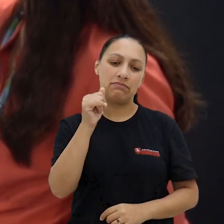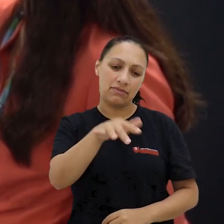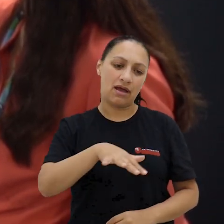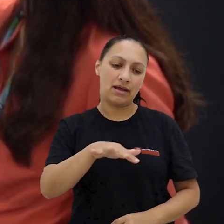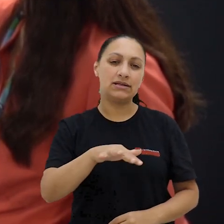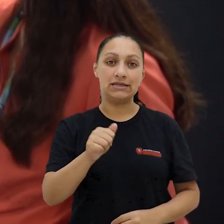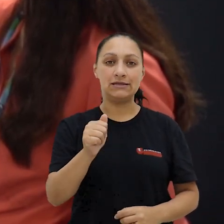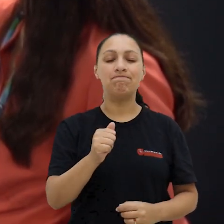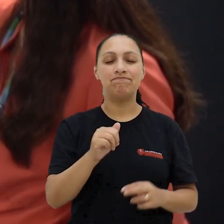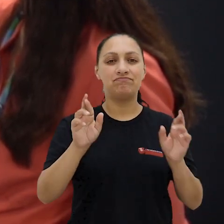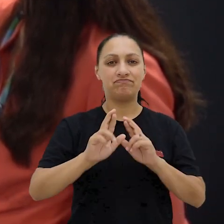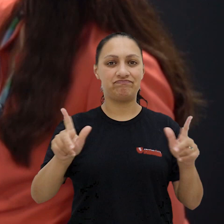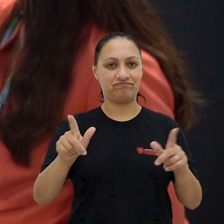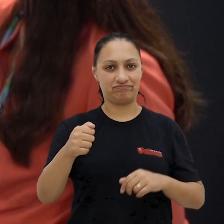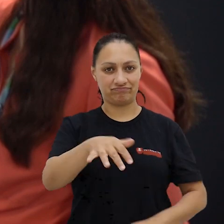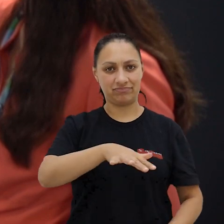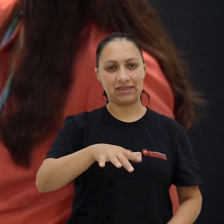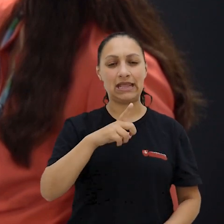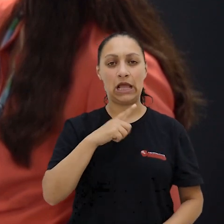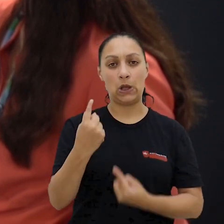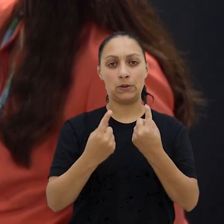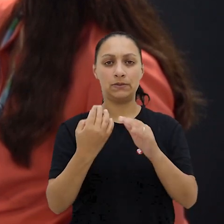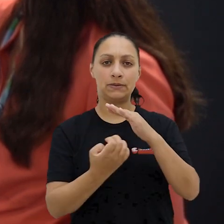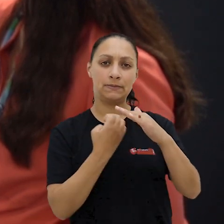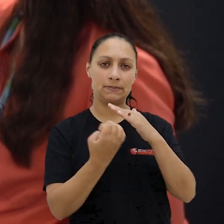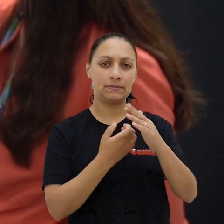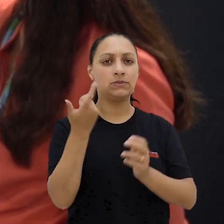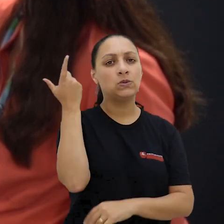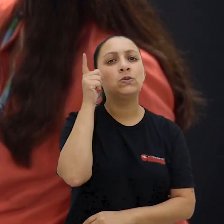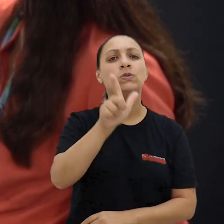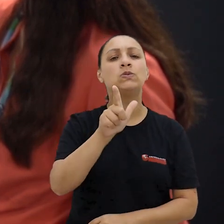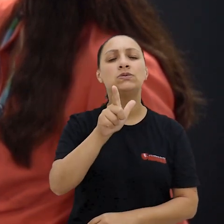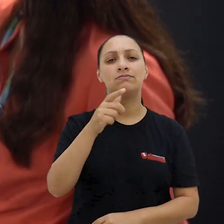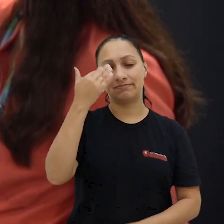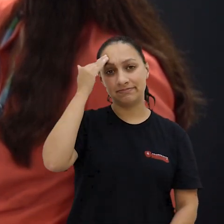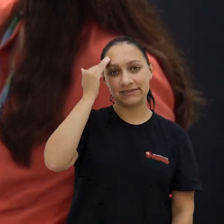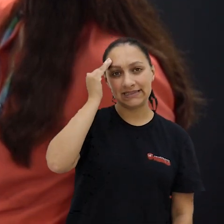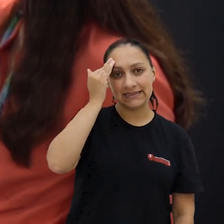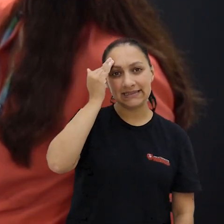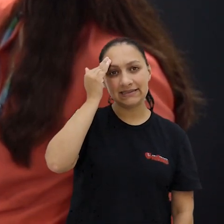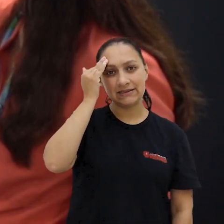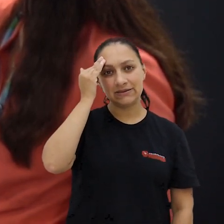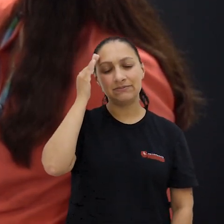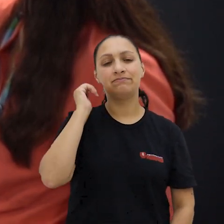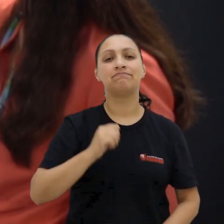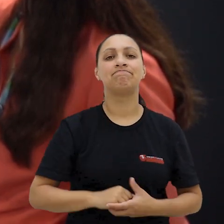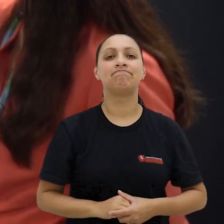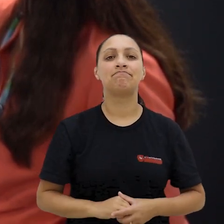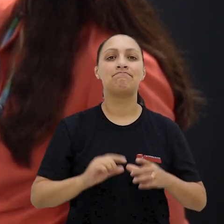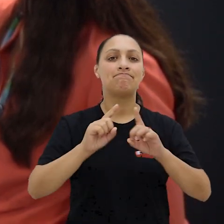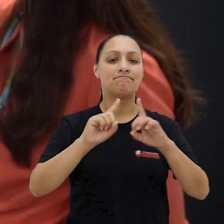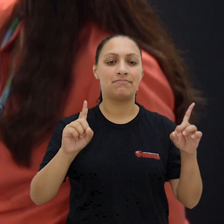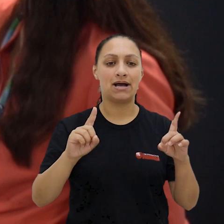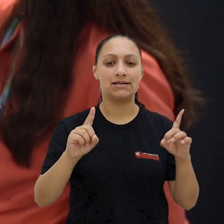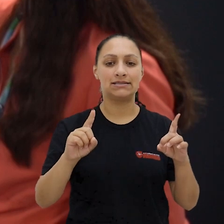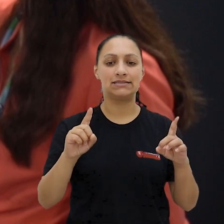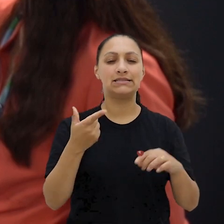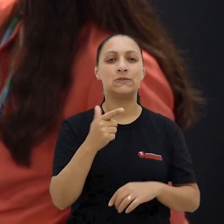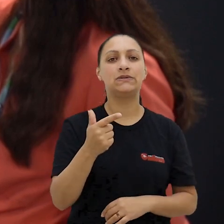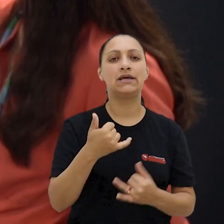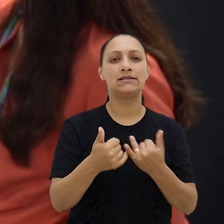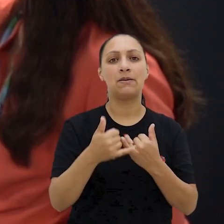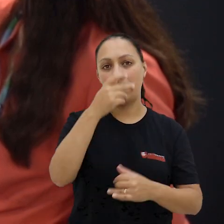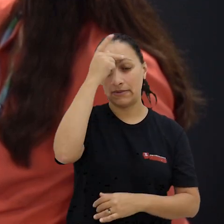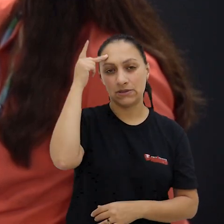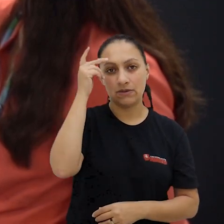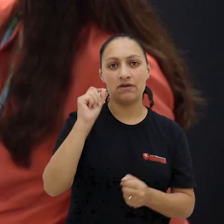né? Onde tu tem algumas empresas que conseguem entender o escopo, mas tu não tem mais o cara